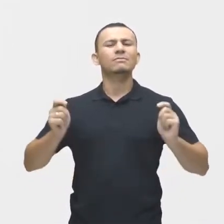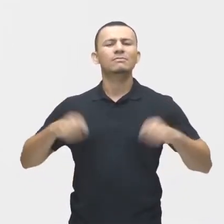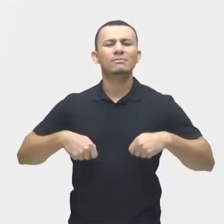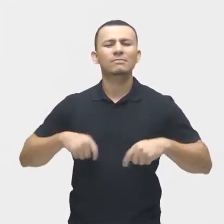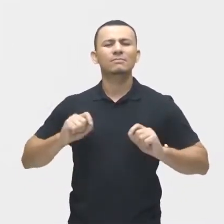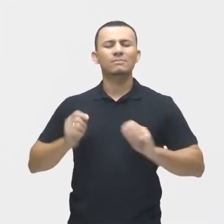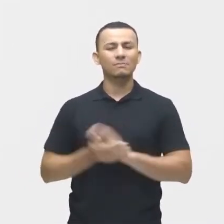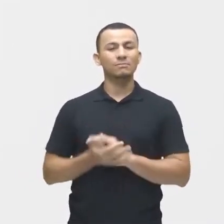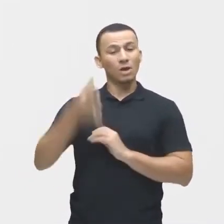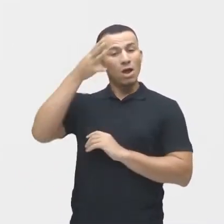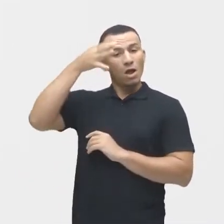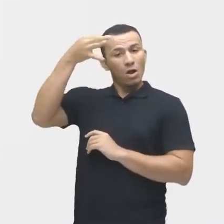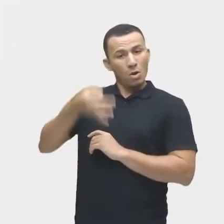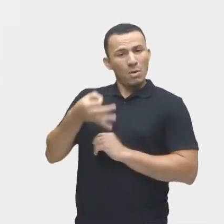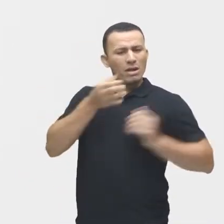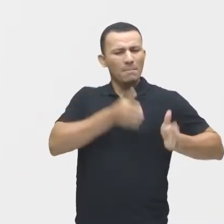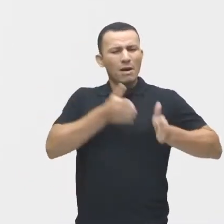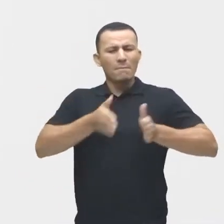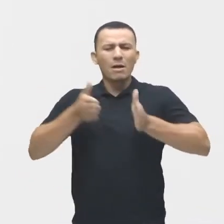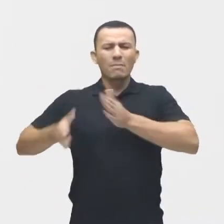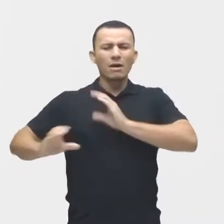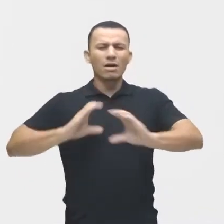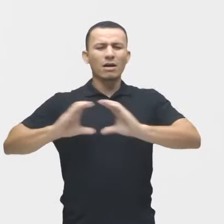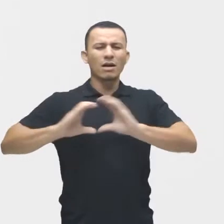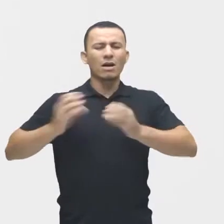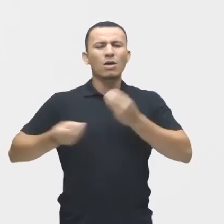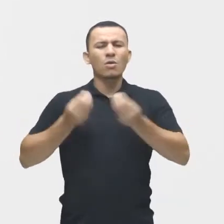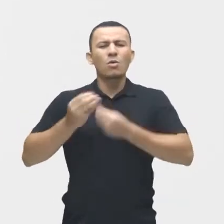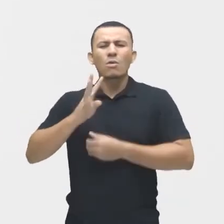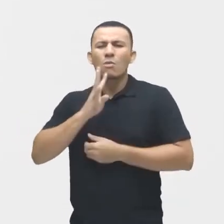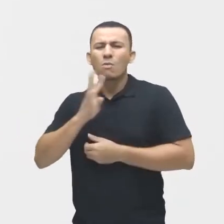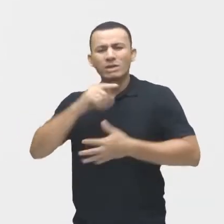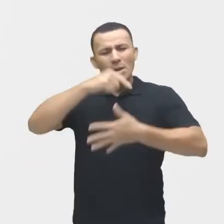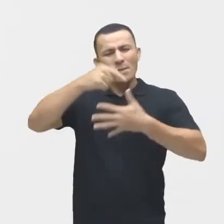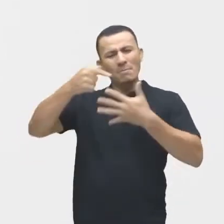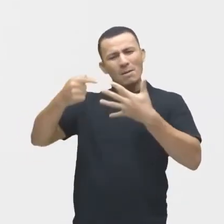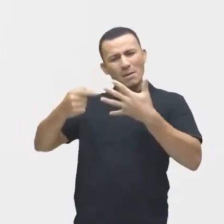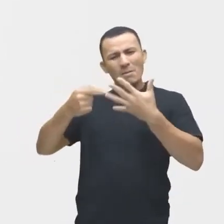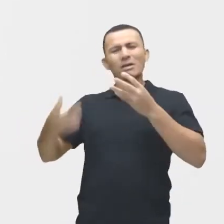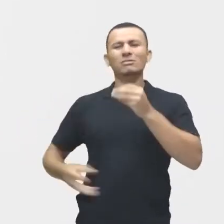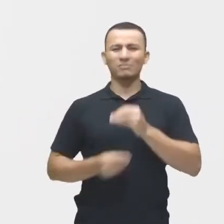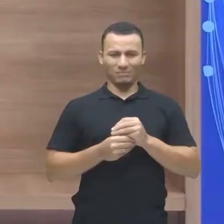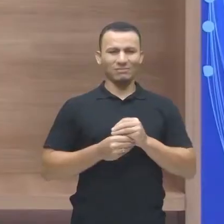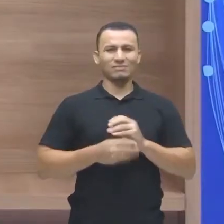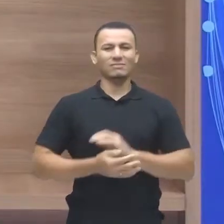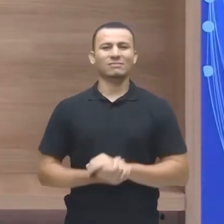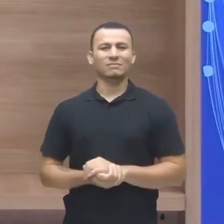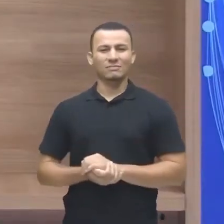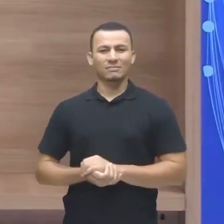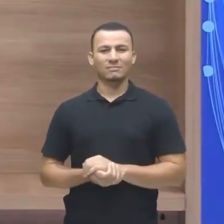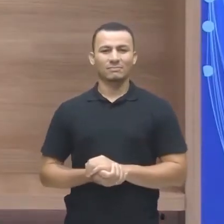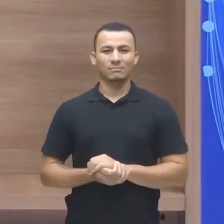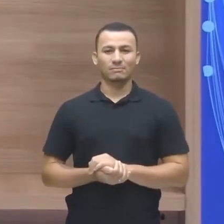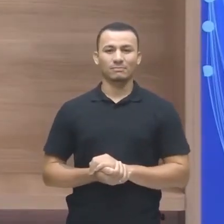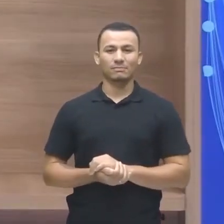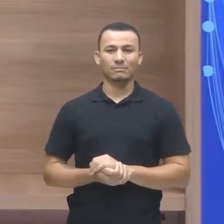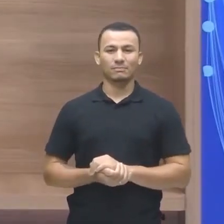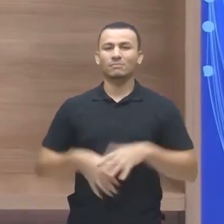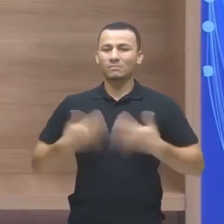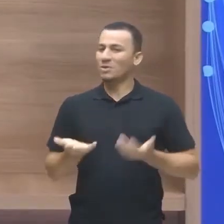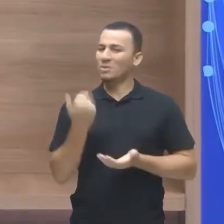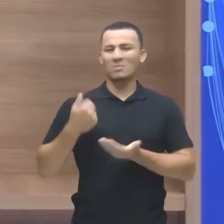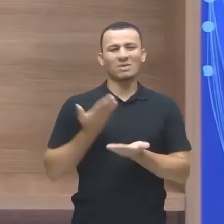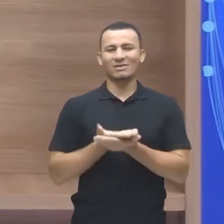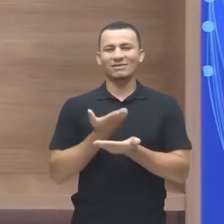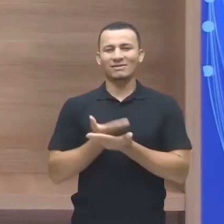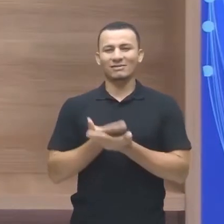Habilidade, compreender os processos de comunicação e reconhecer os elementos que os compõem. Então, vamos estudar